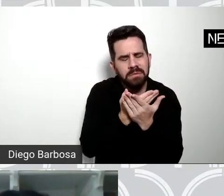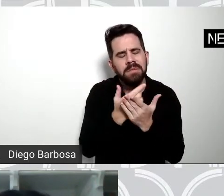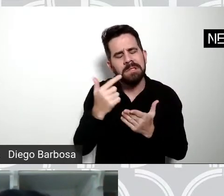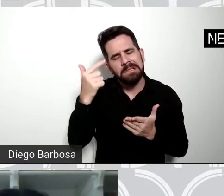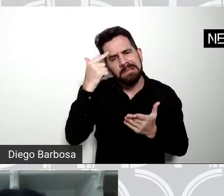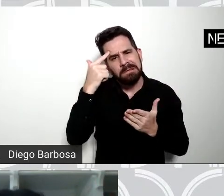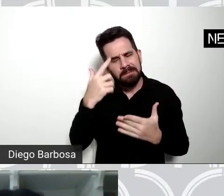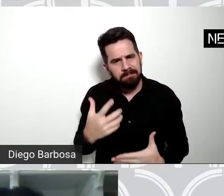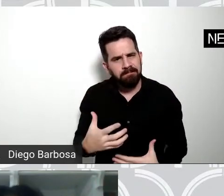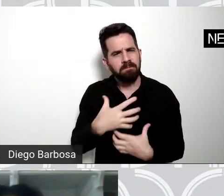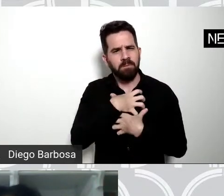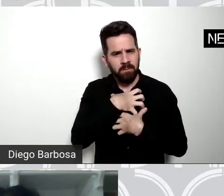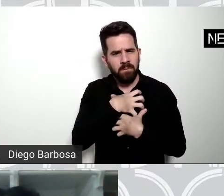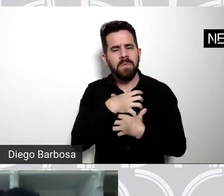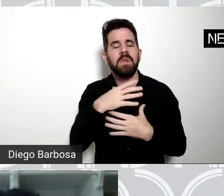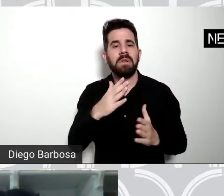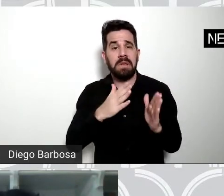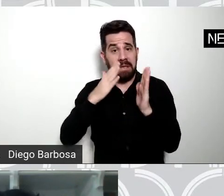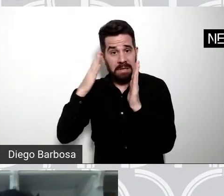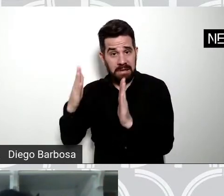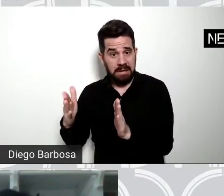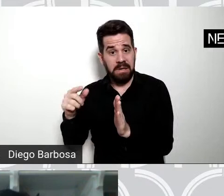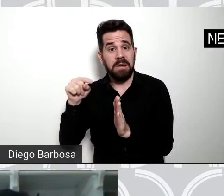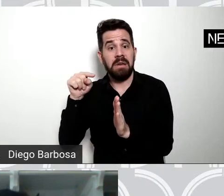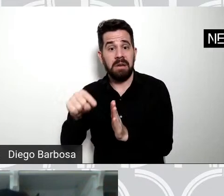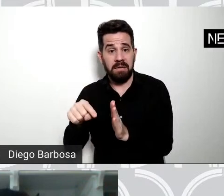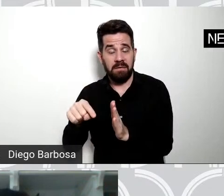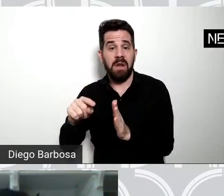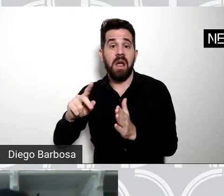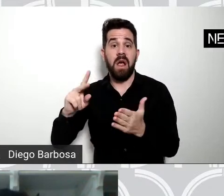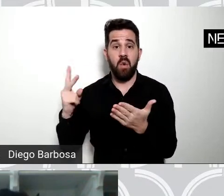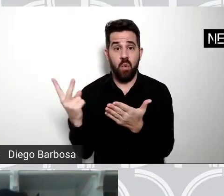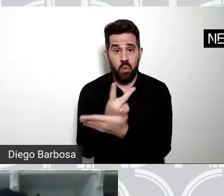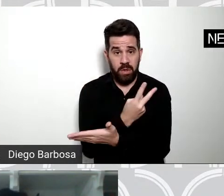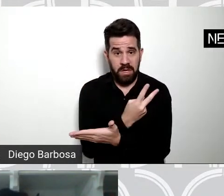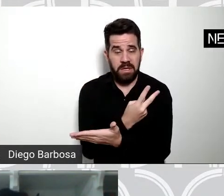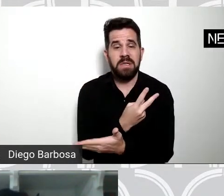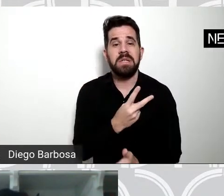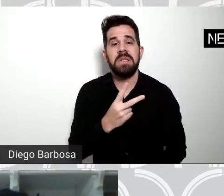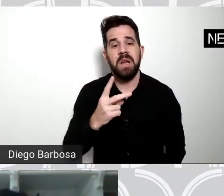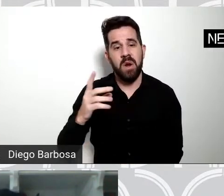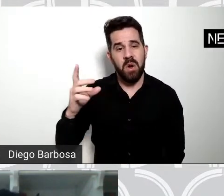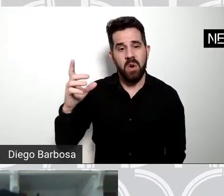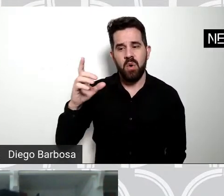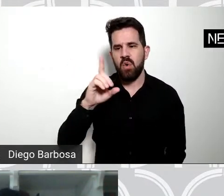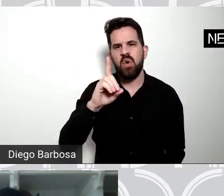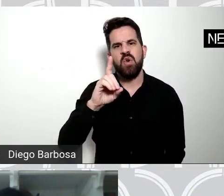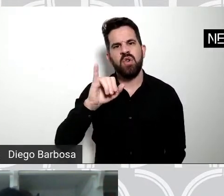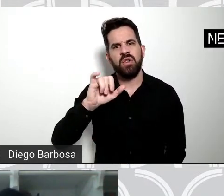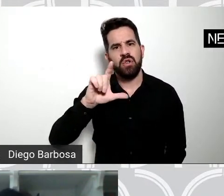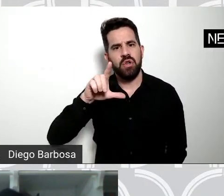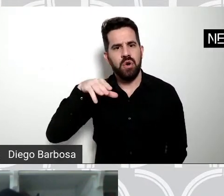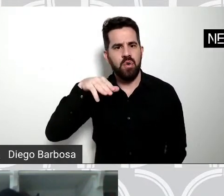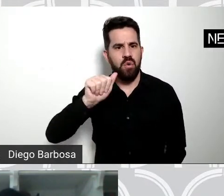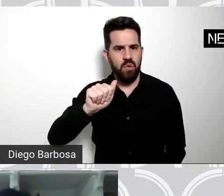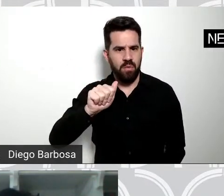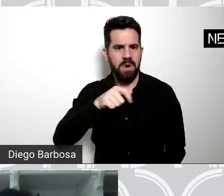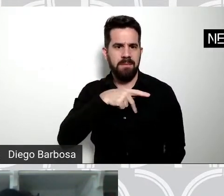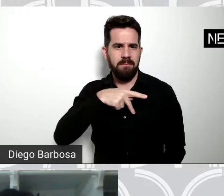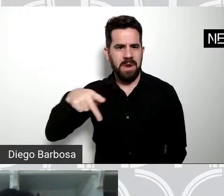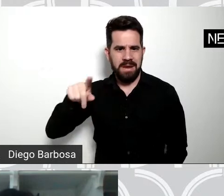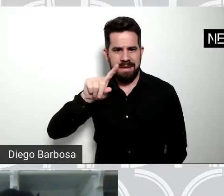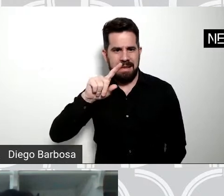pós-golpe, na destituição do governo de Dilma Rousseff em 2016, essa consciência se dilacera de uma maneira muito